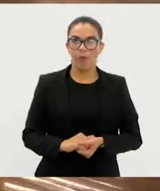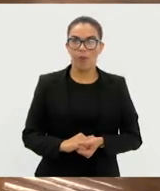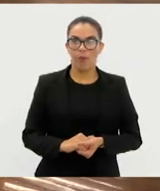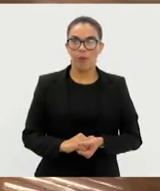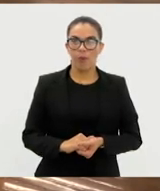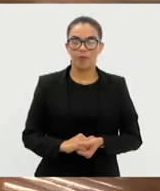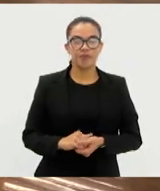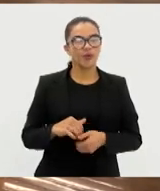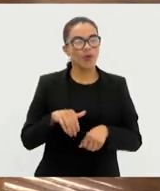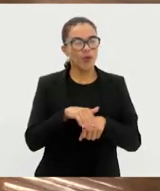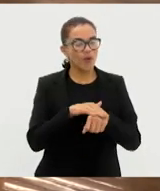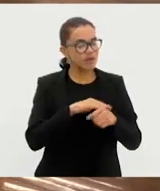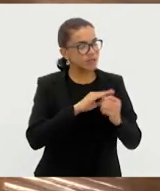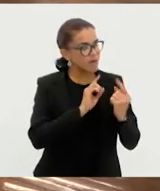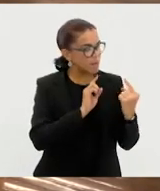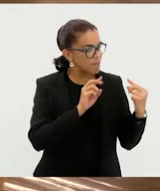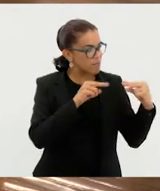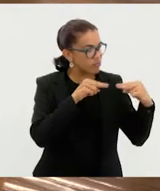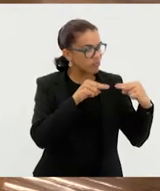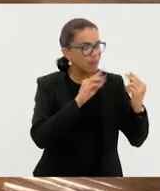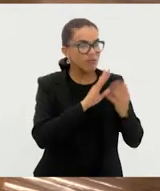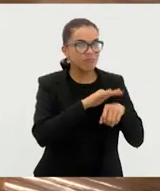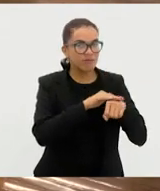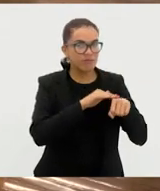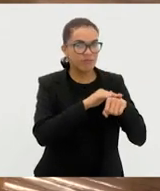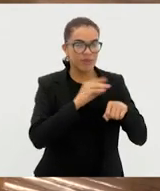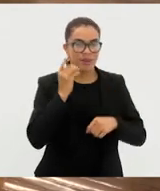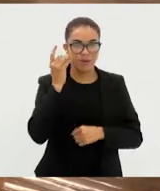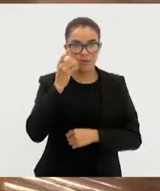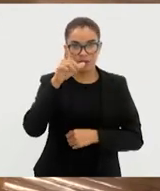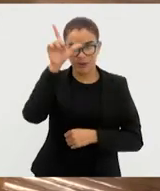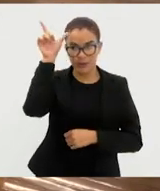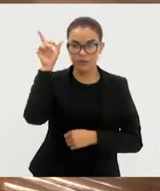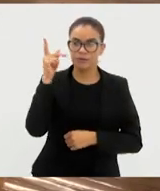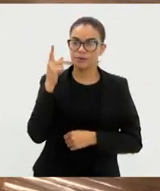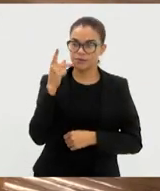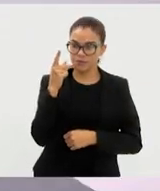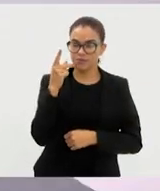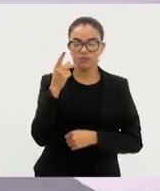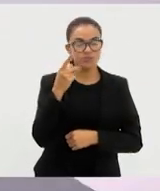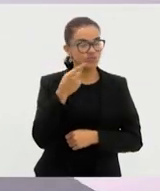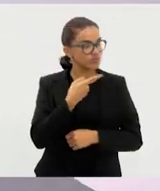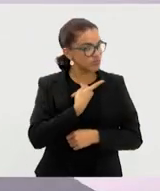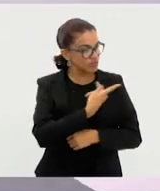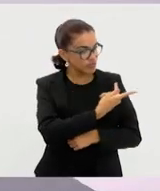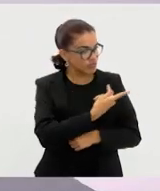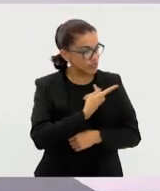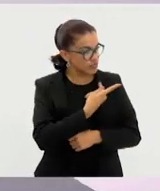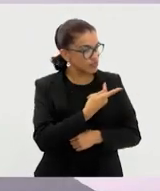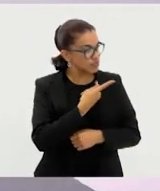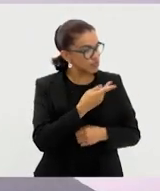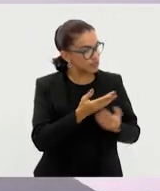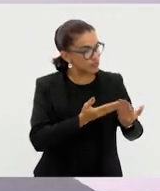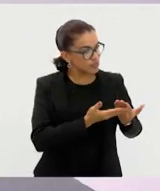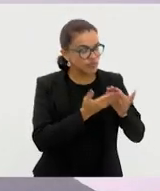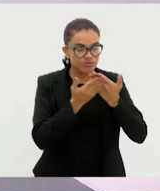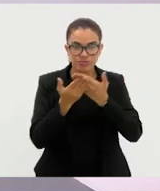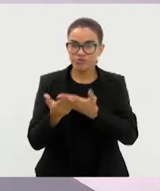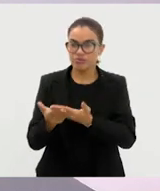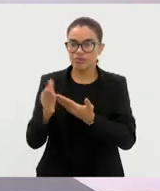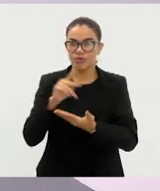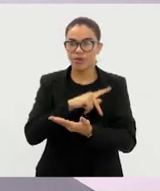Conversava aqui com o deputado Luiz Paulo. Nós vamos levar ao presidente Barcelar,